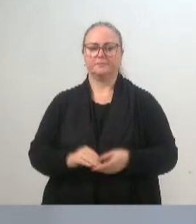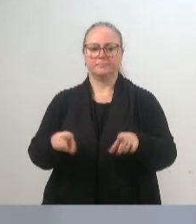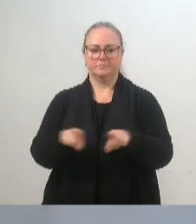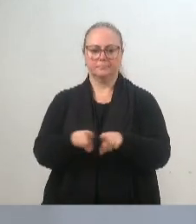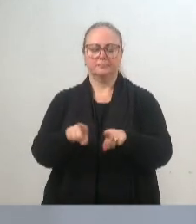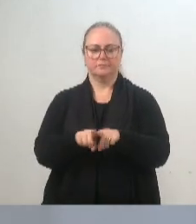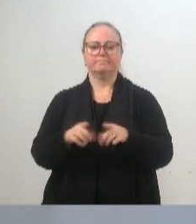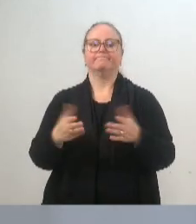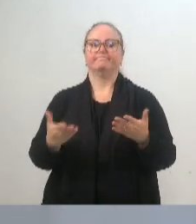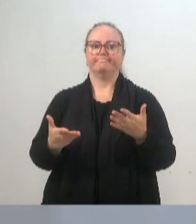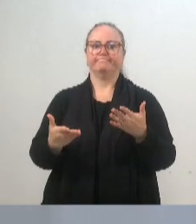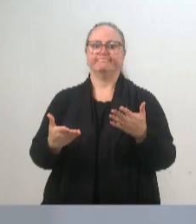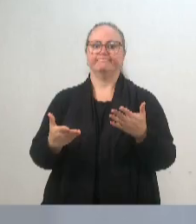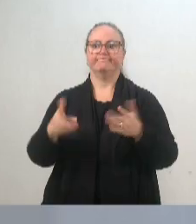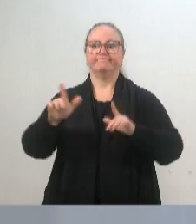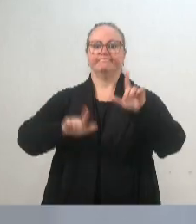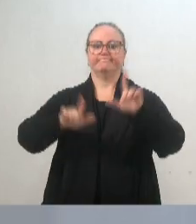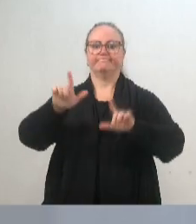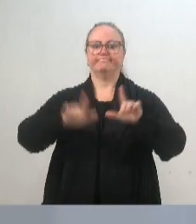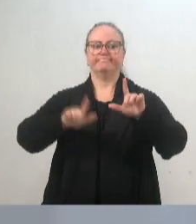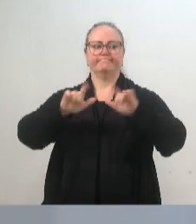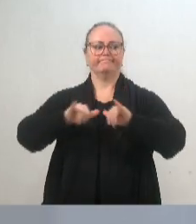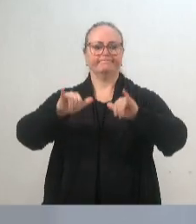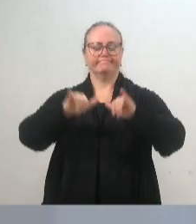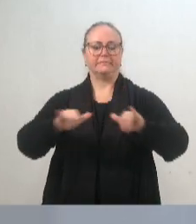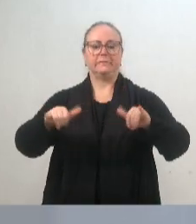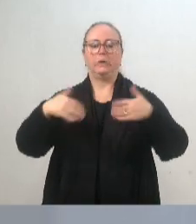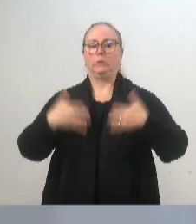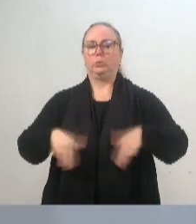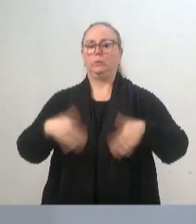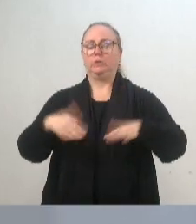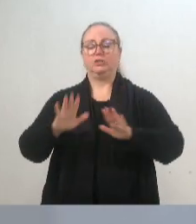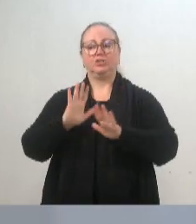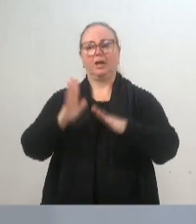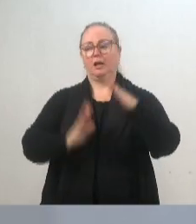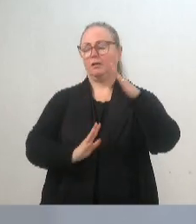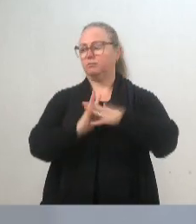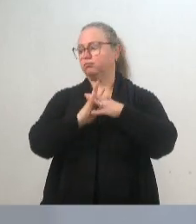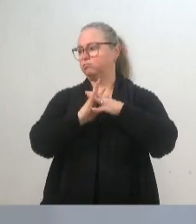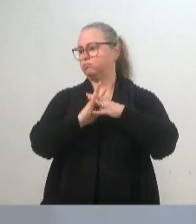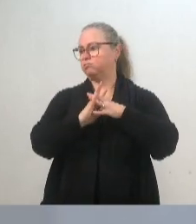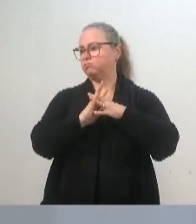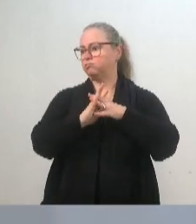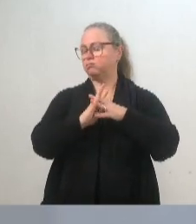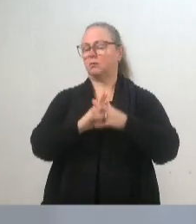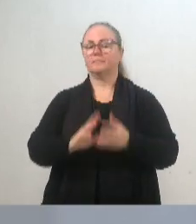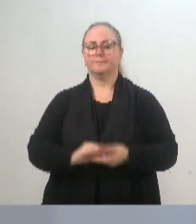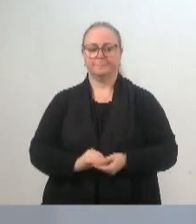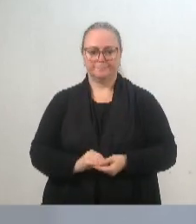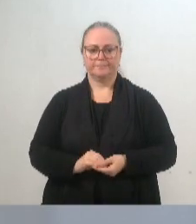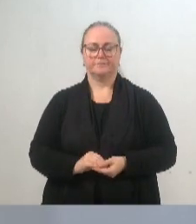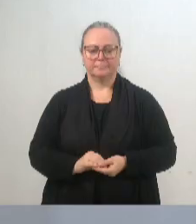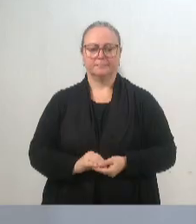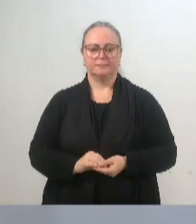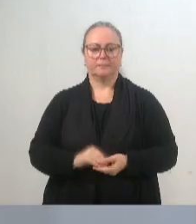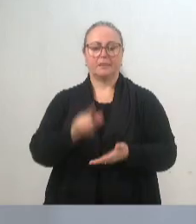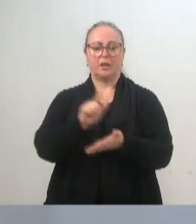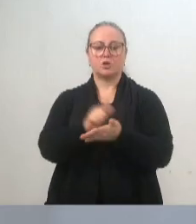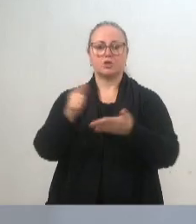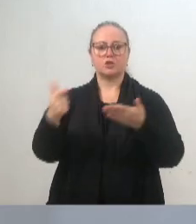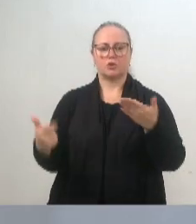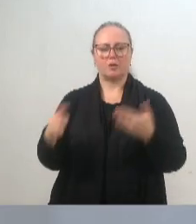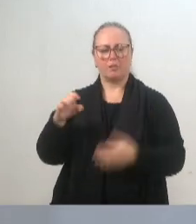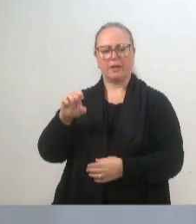de comunicação estão começando a reconhecer que passou dos limites. O editorial do Estadão falou que passou dos